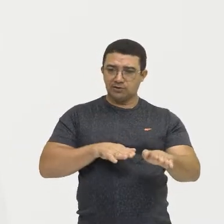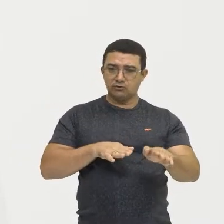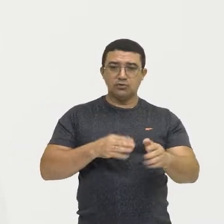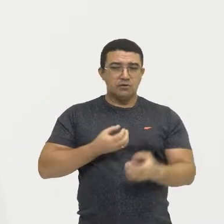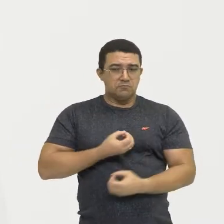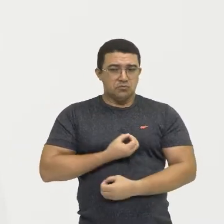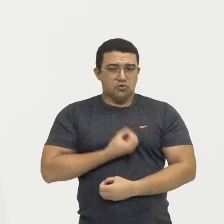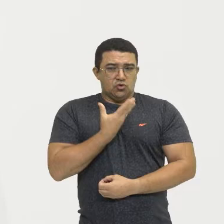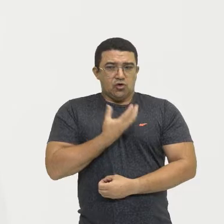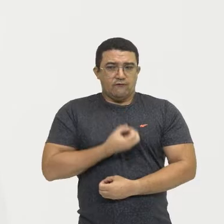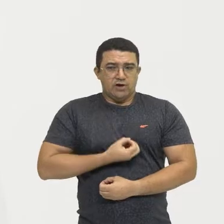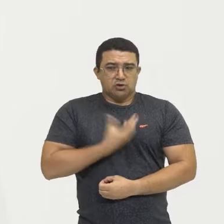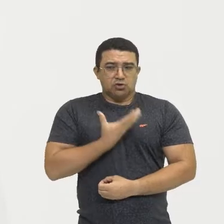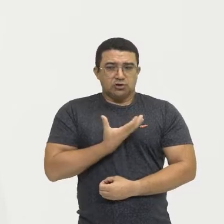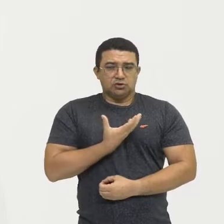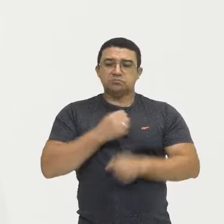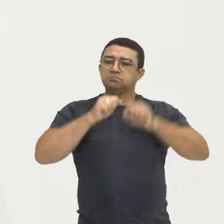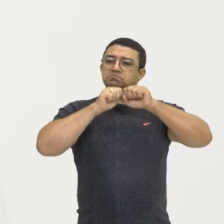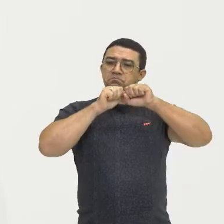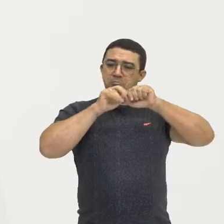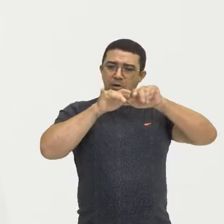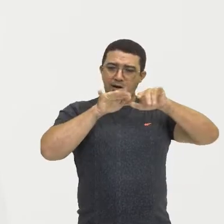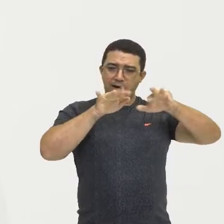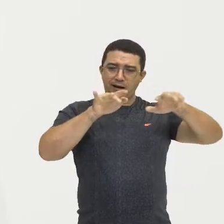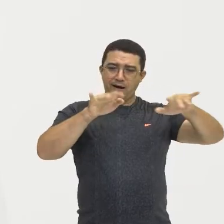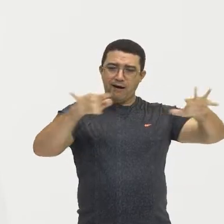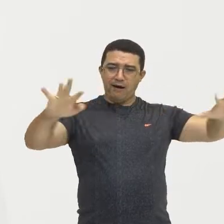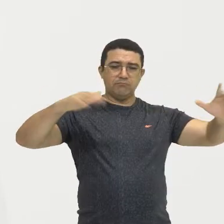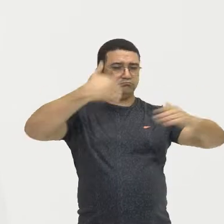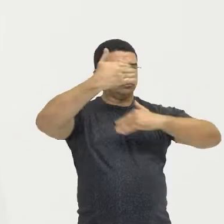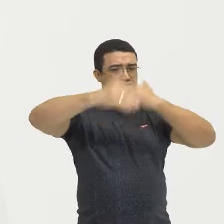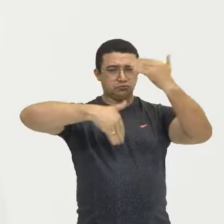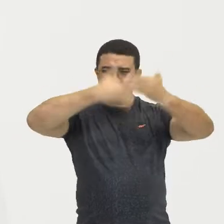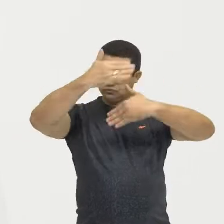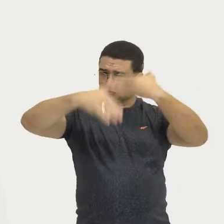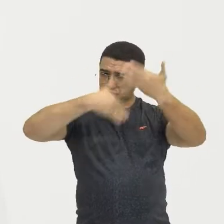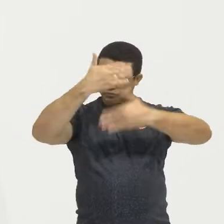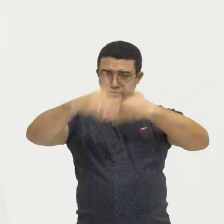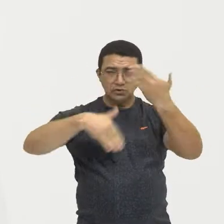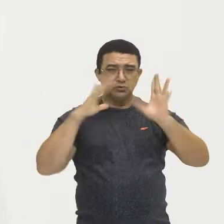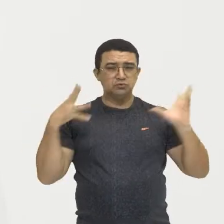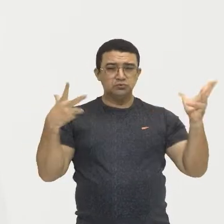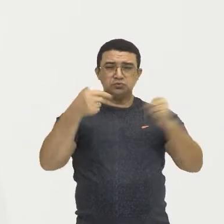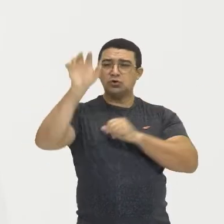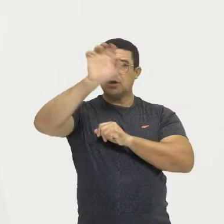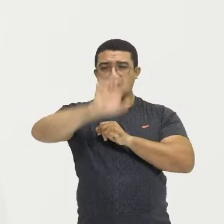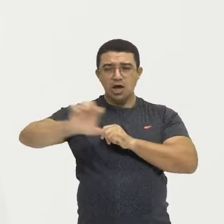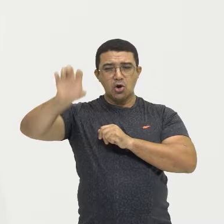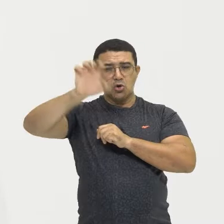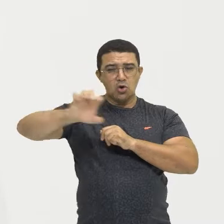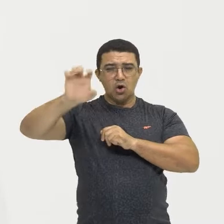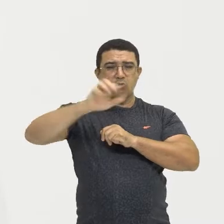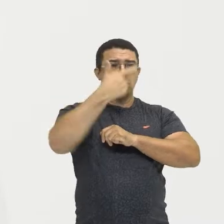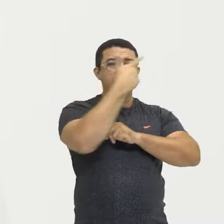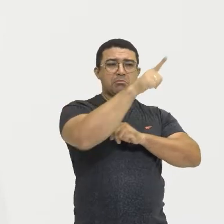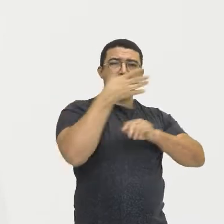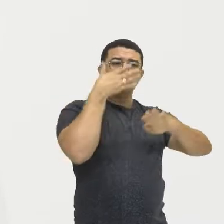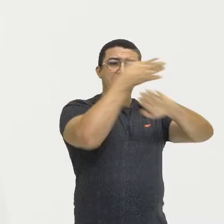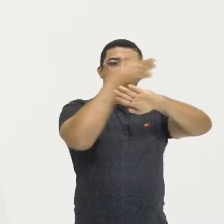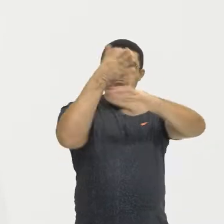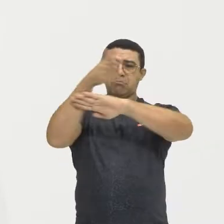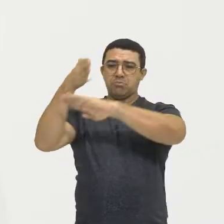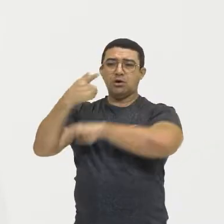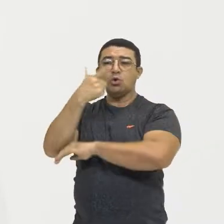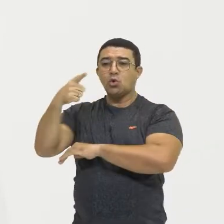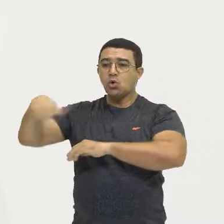trovadorismo, ele se espalhou, ele se desenvolveu por toda a Europa, alcançou outras nações.